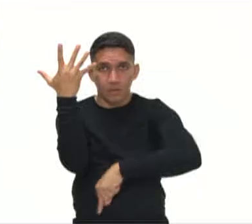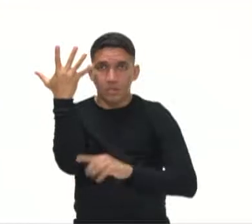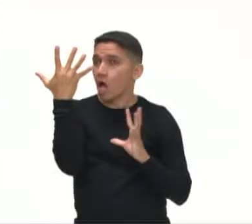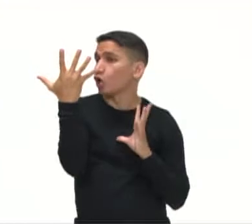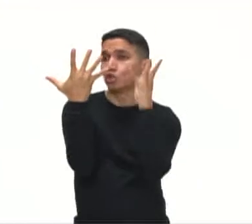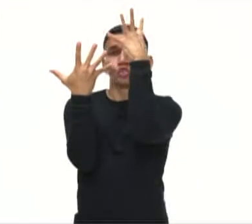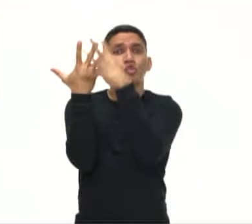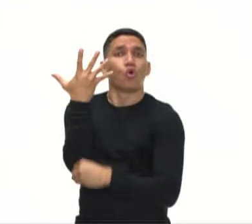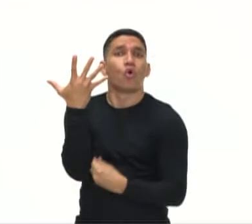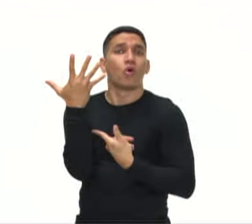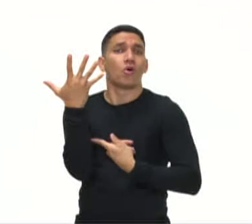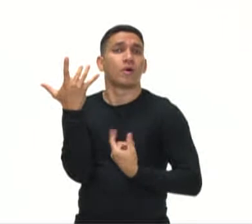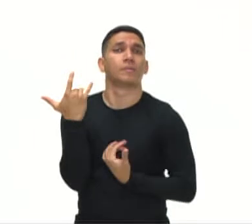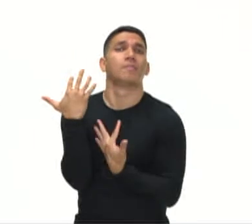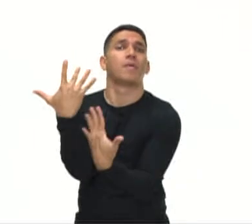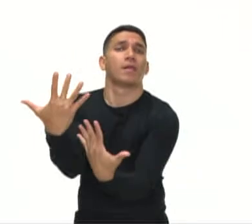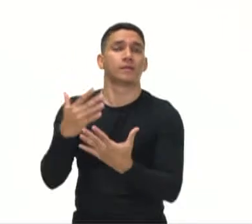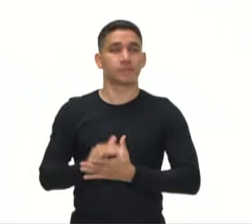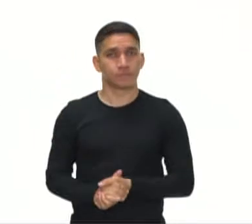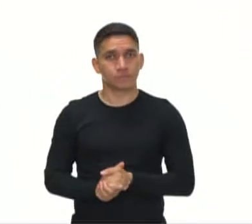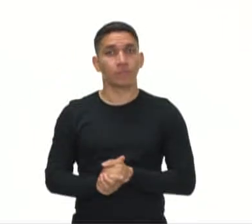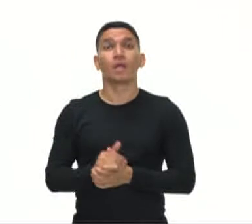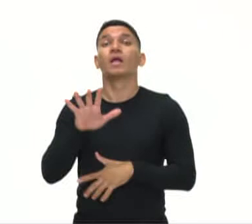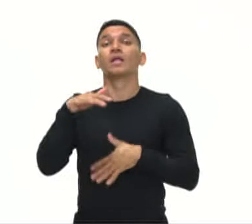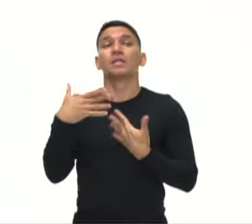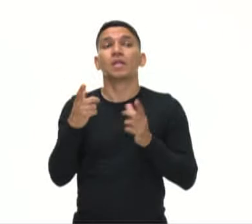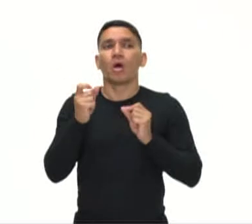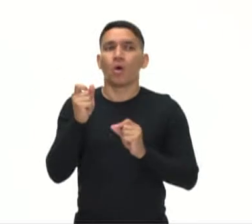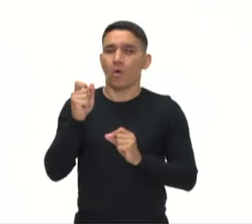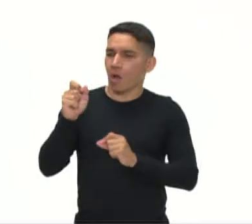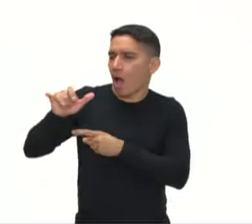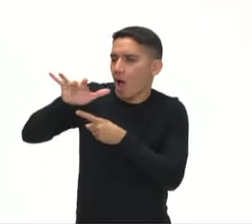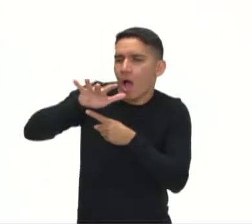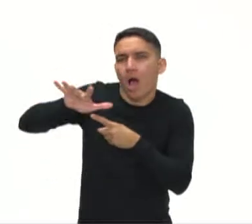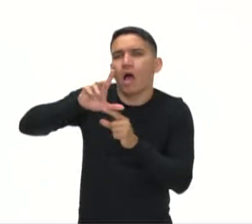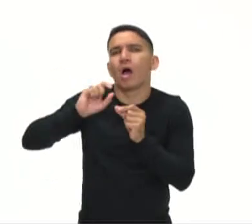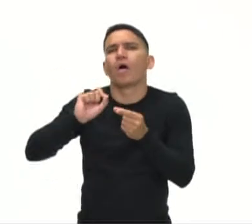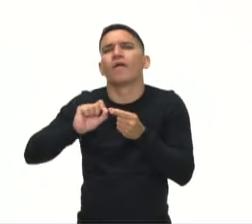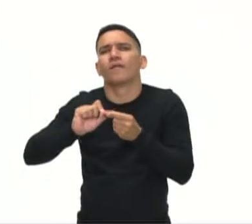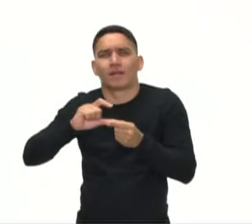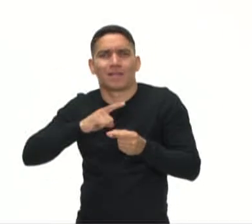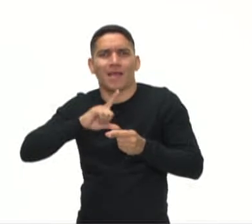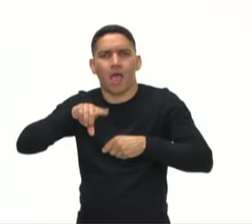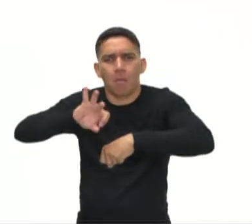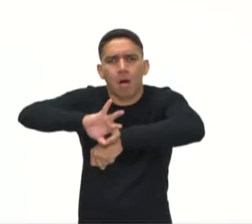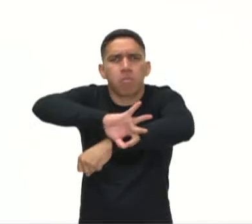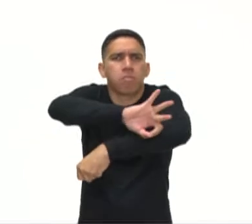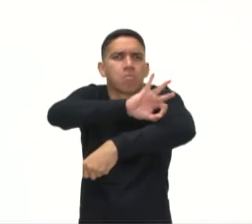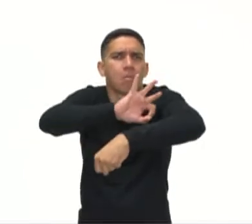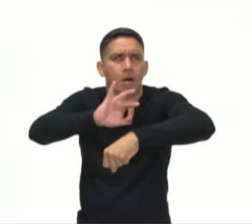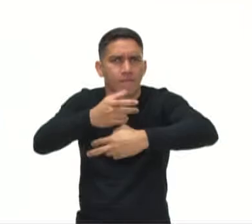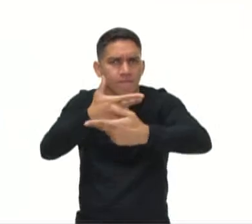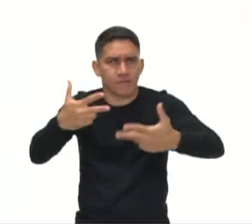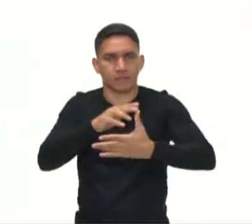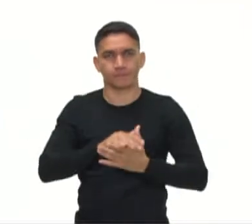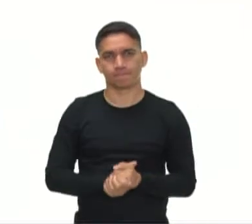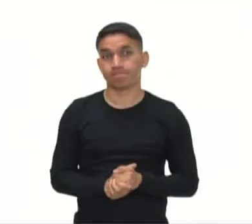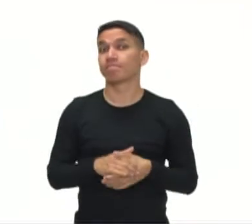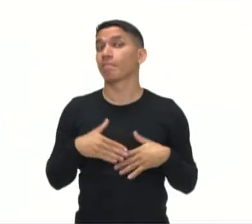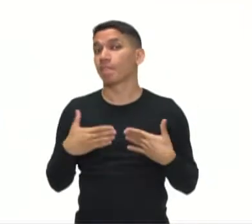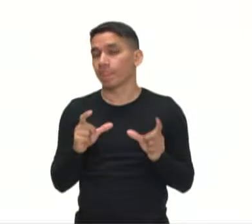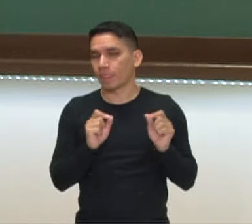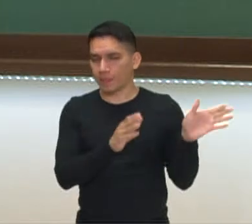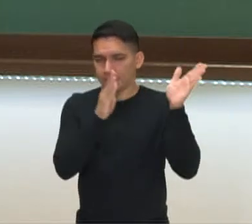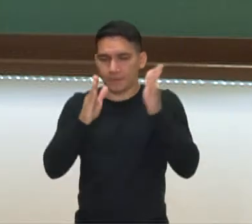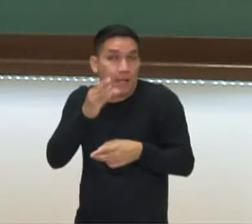todo o corpo da planta. A região então desses vasos, elas são ricas em poros. Vamos então para